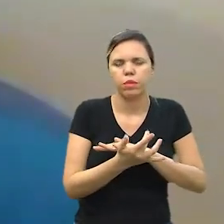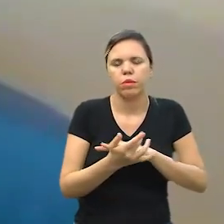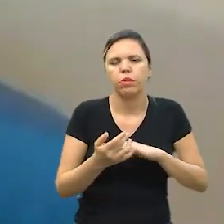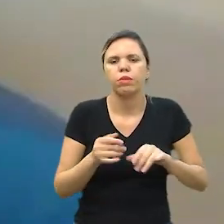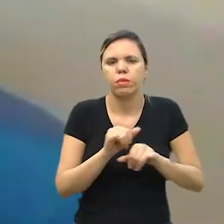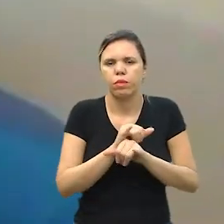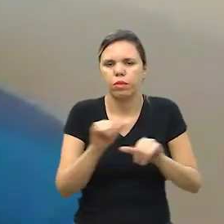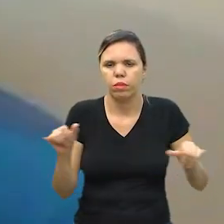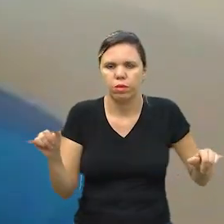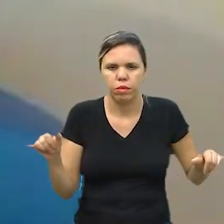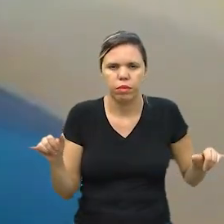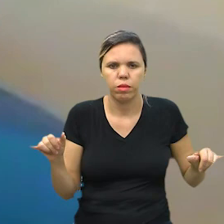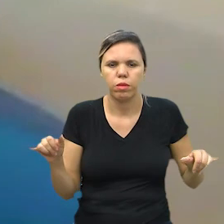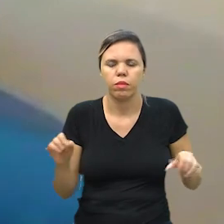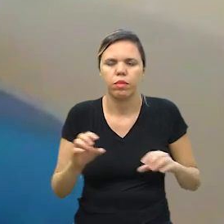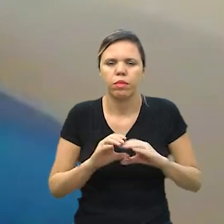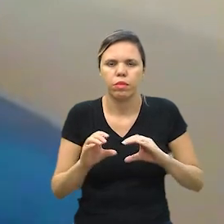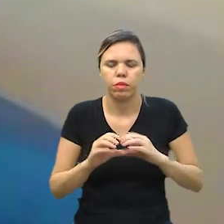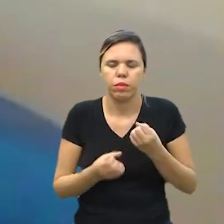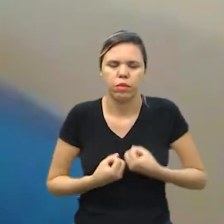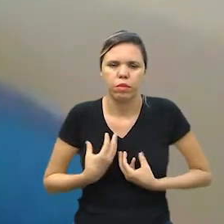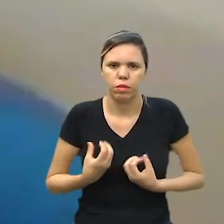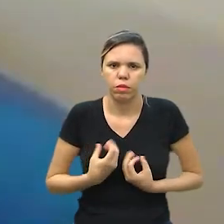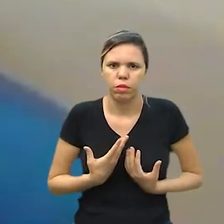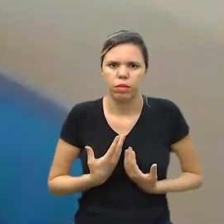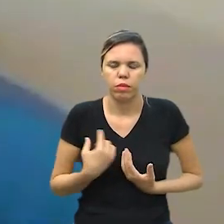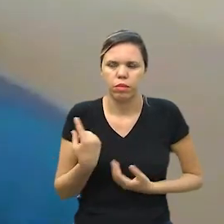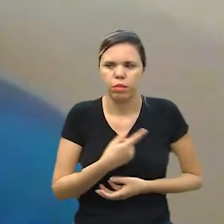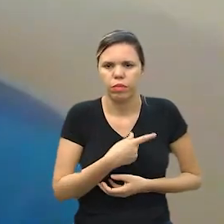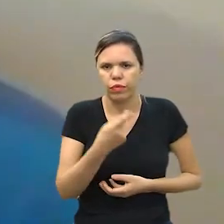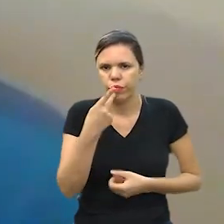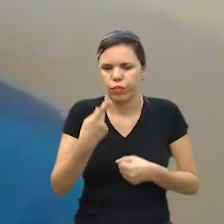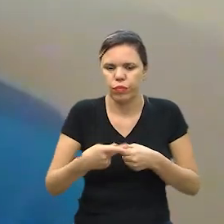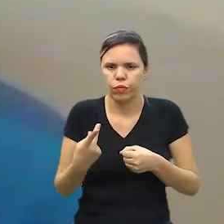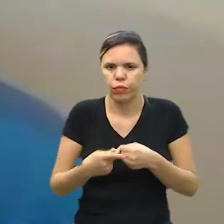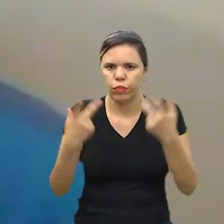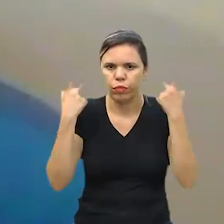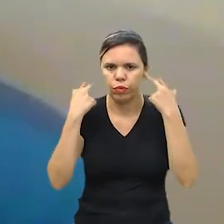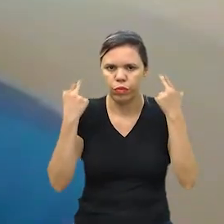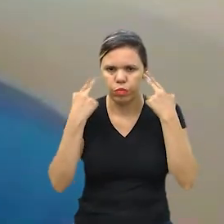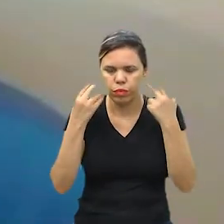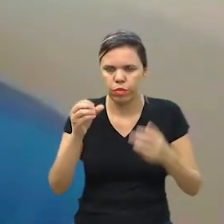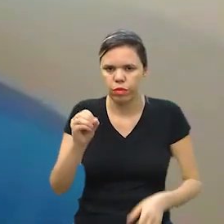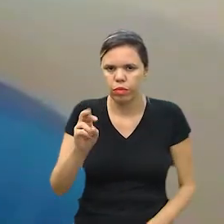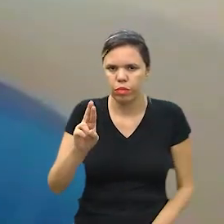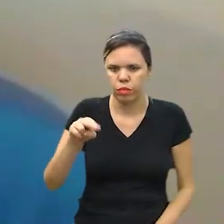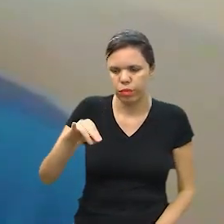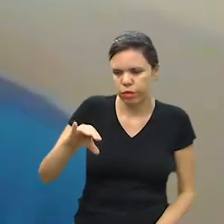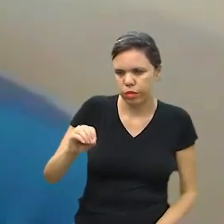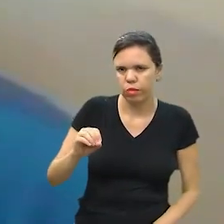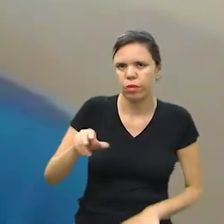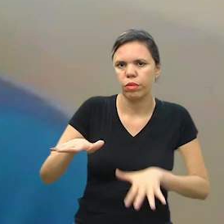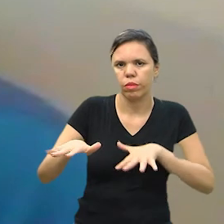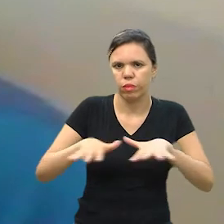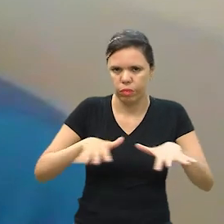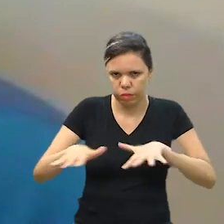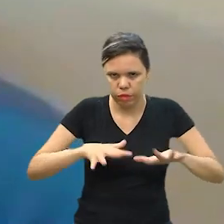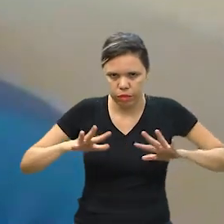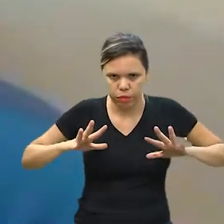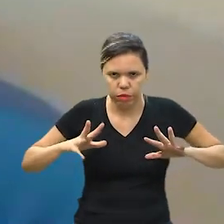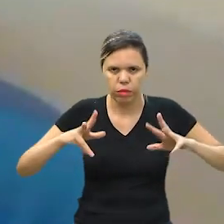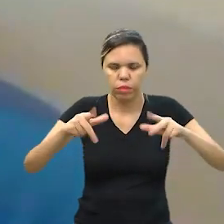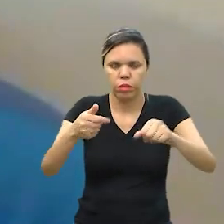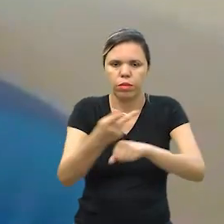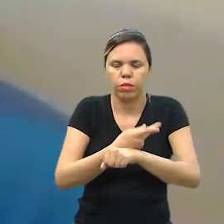na imprensa, ele está nos meios de informação. Então, quando a gente fala de orgânico, nós falamos de um movimento. Então, o que que eu indico? Além